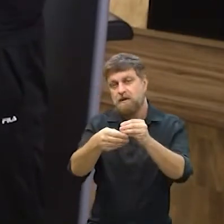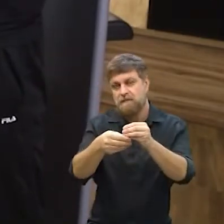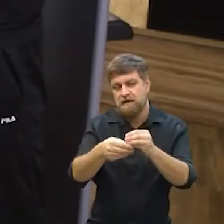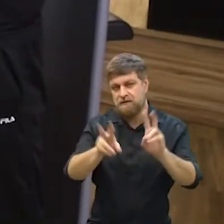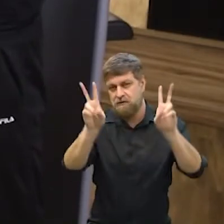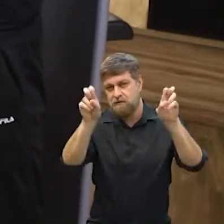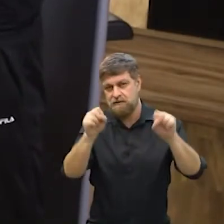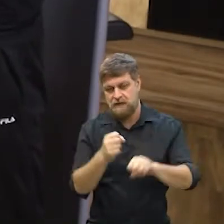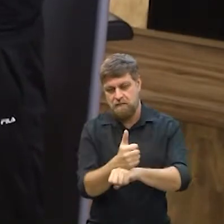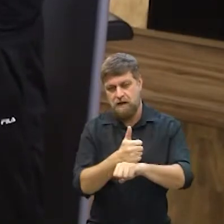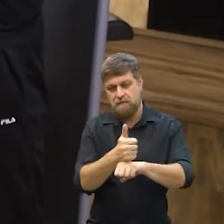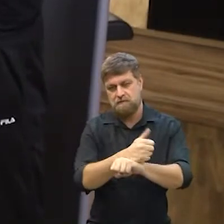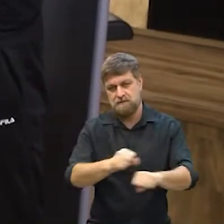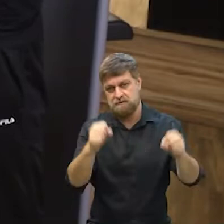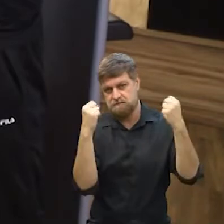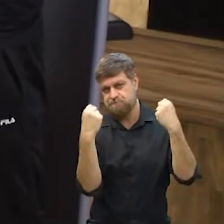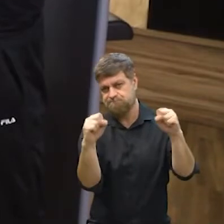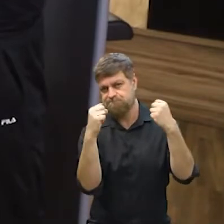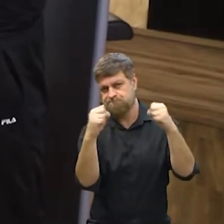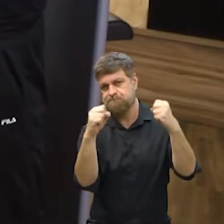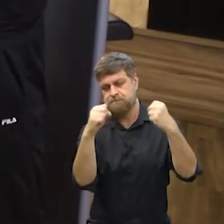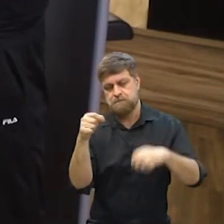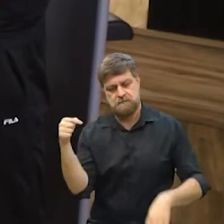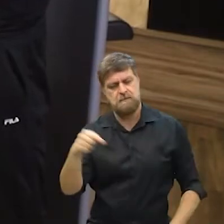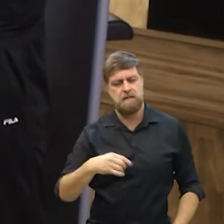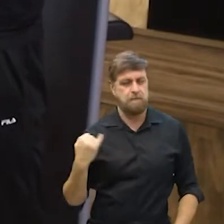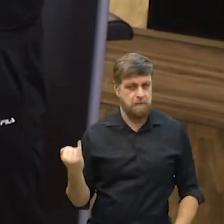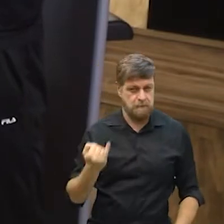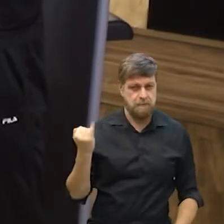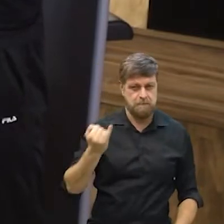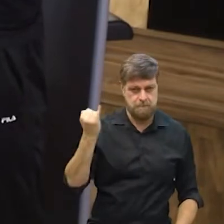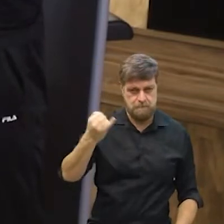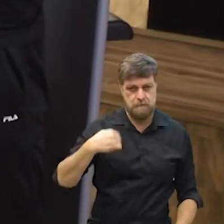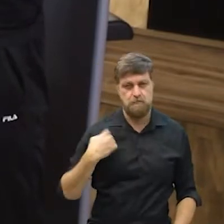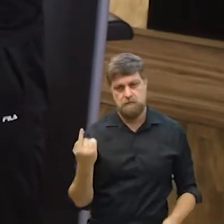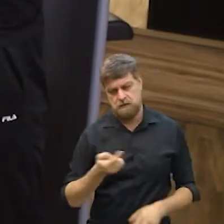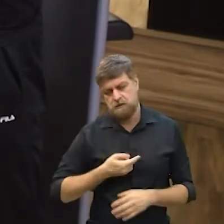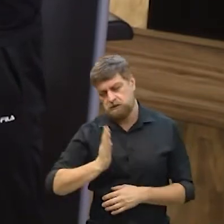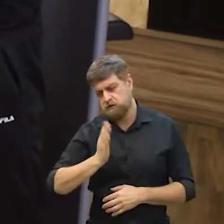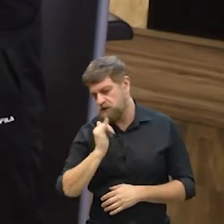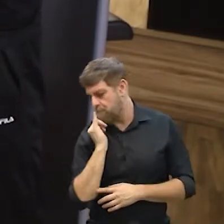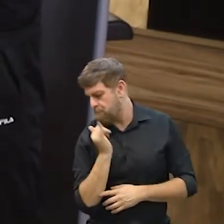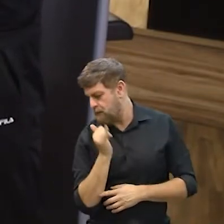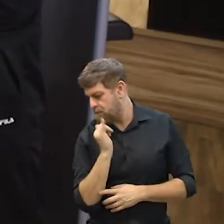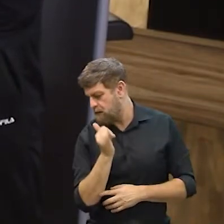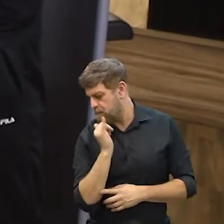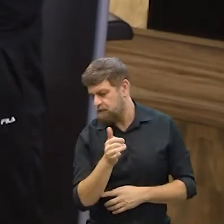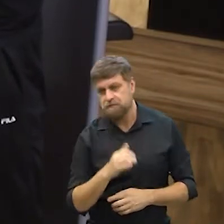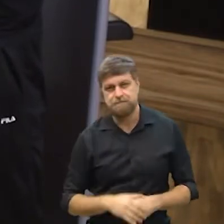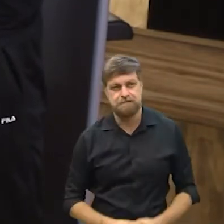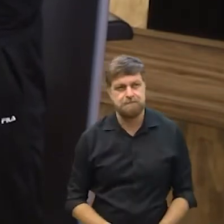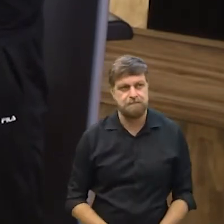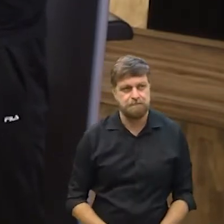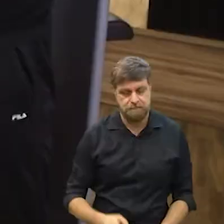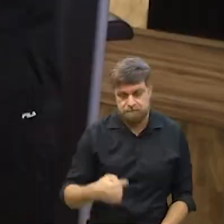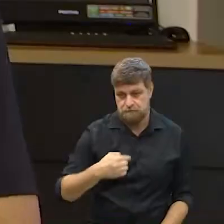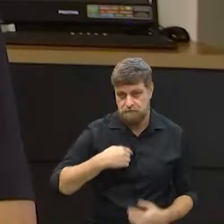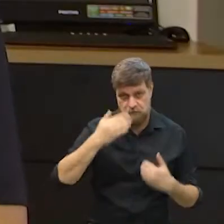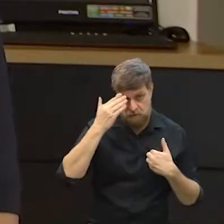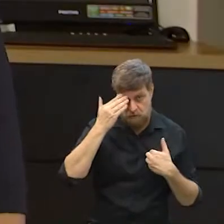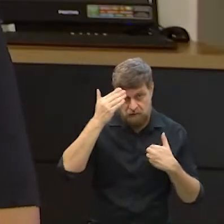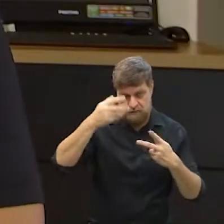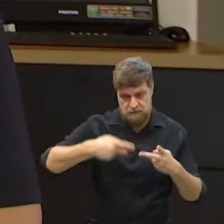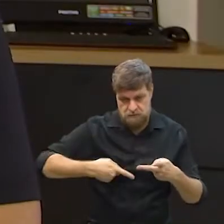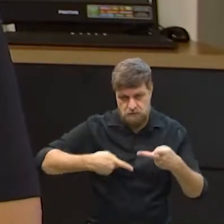a respeito aí dessa profissão que é extremamente importante, como a gente já reforçou aqui. André,